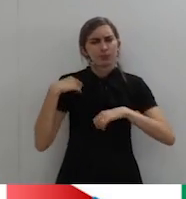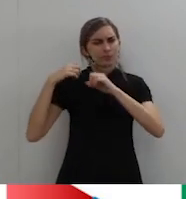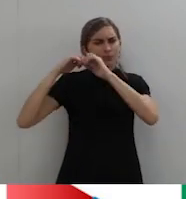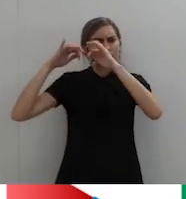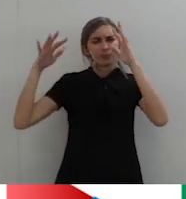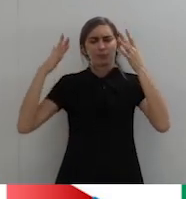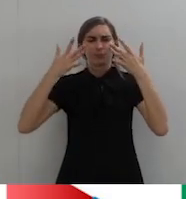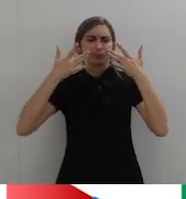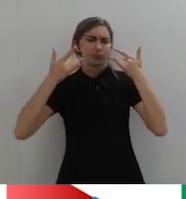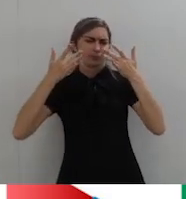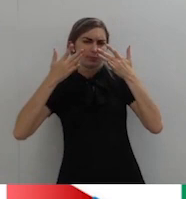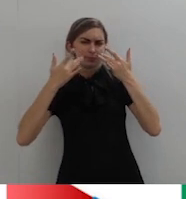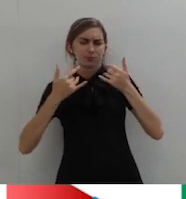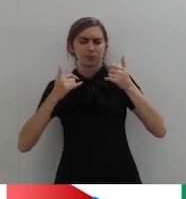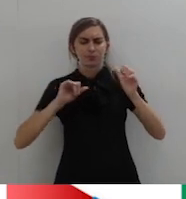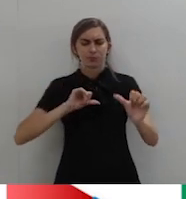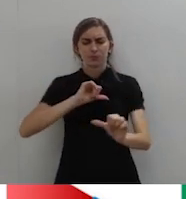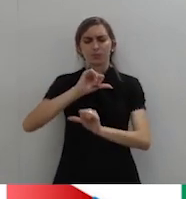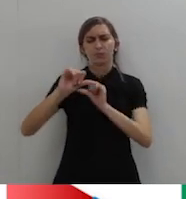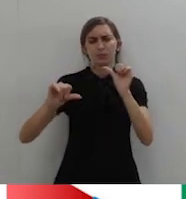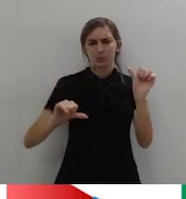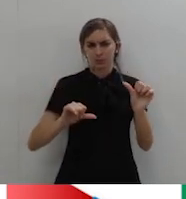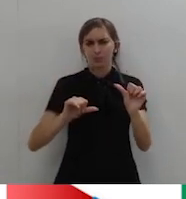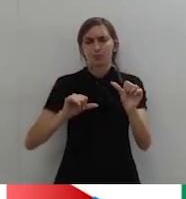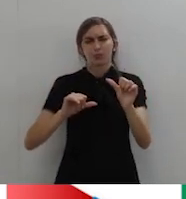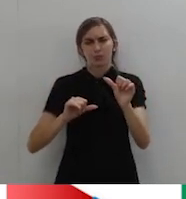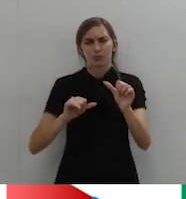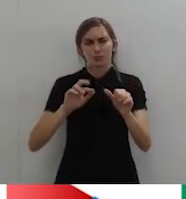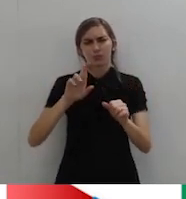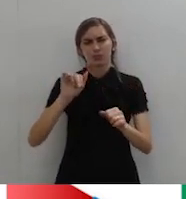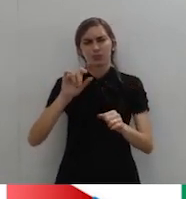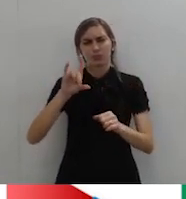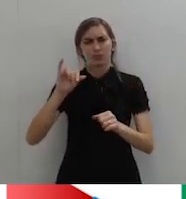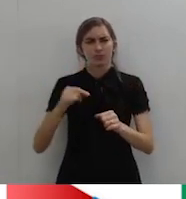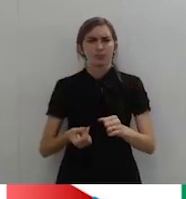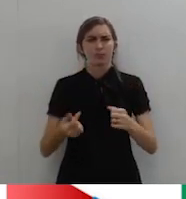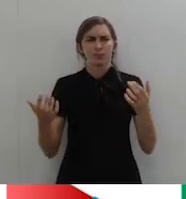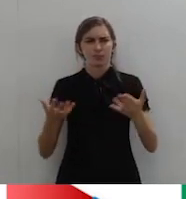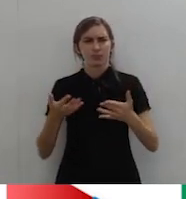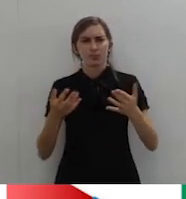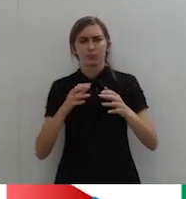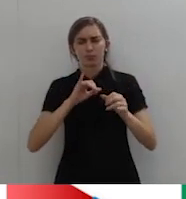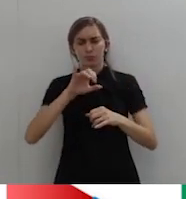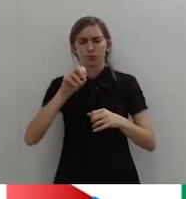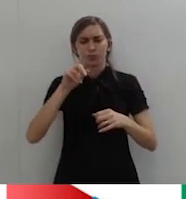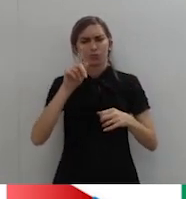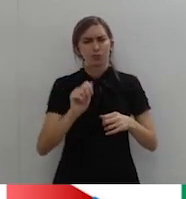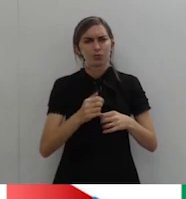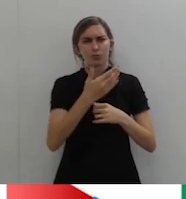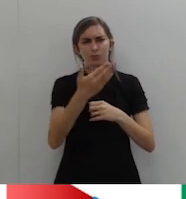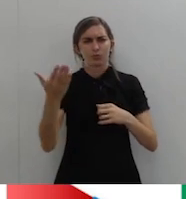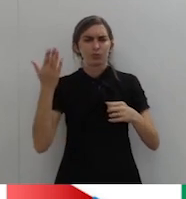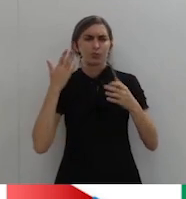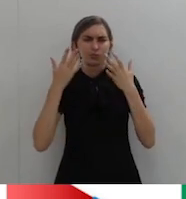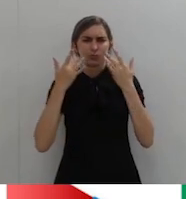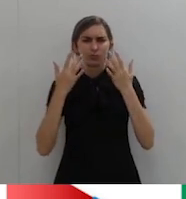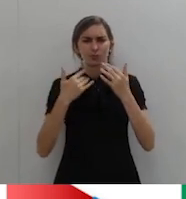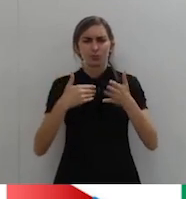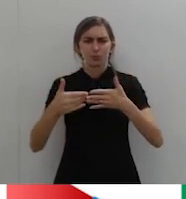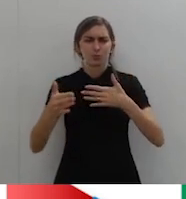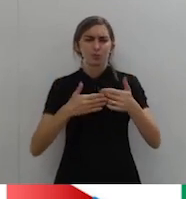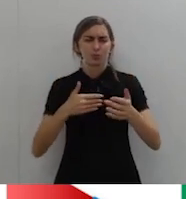o jogo teatral, onde a gente muda a realidade e o presente, né? O jogo teatral é um jogo